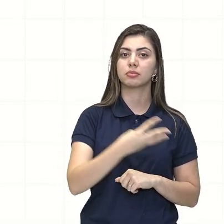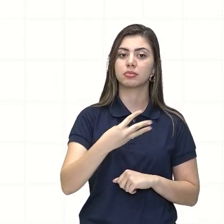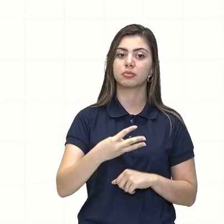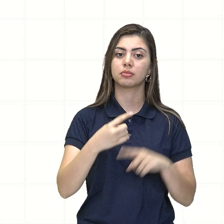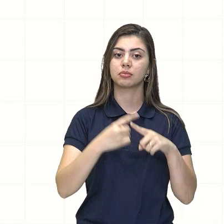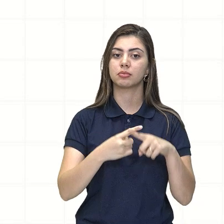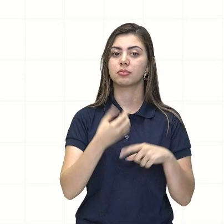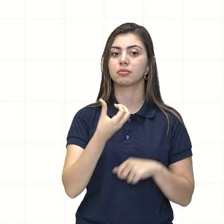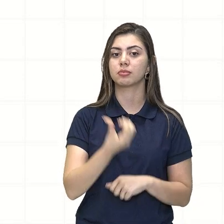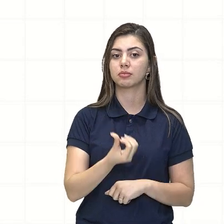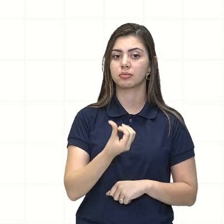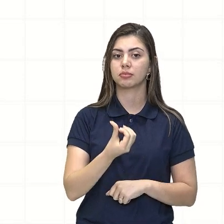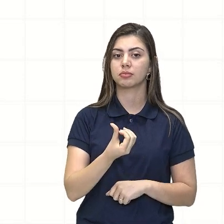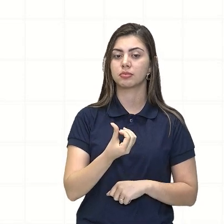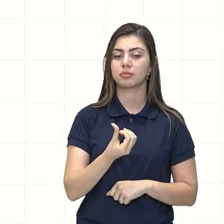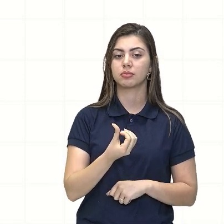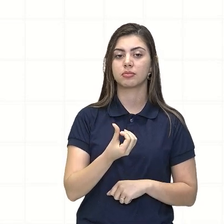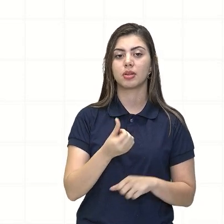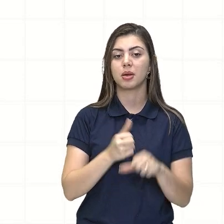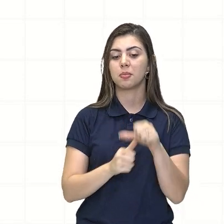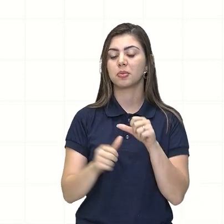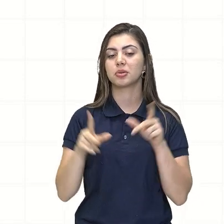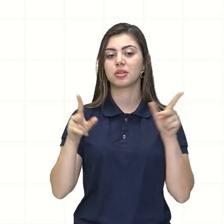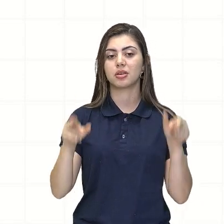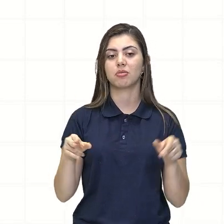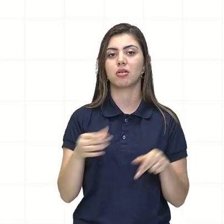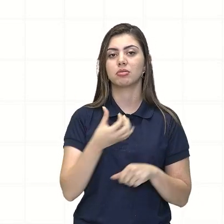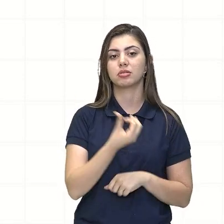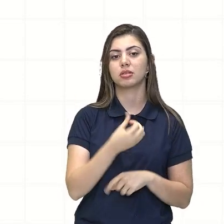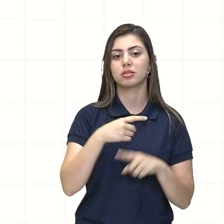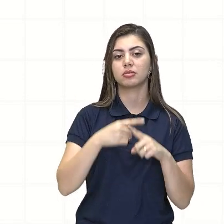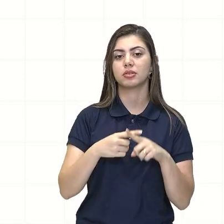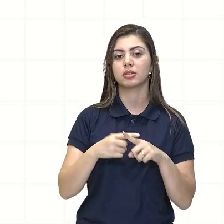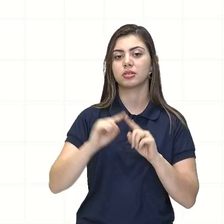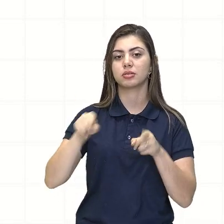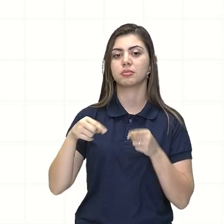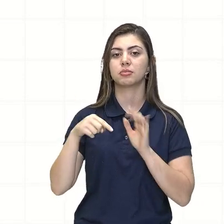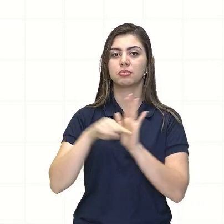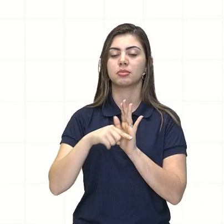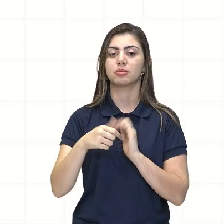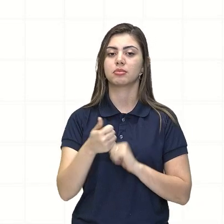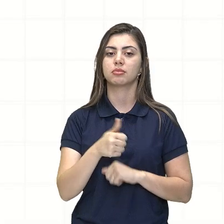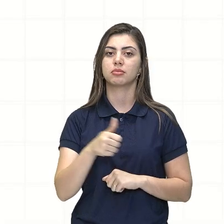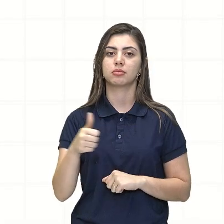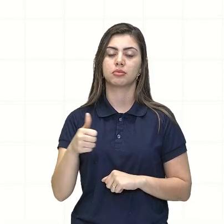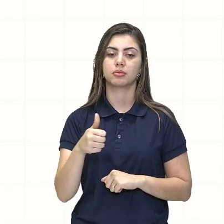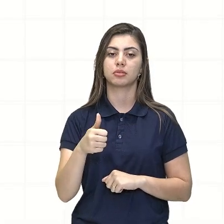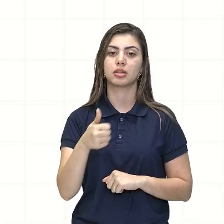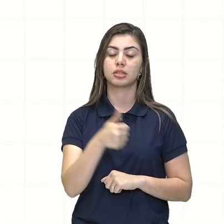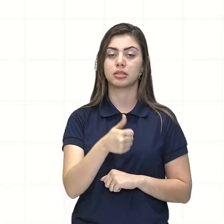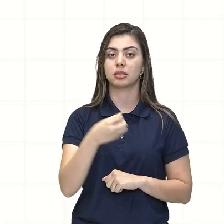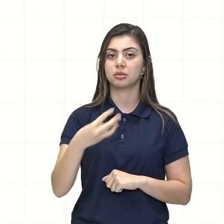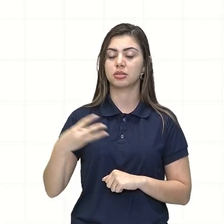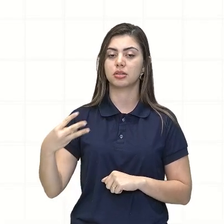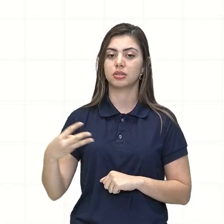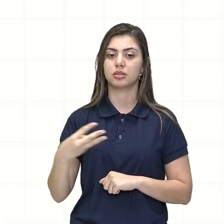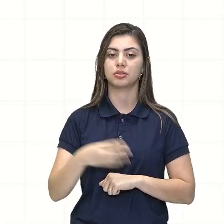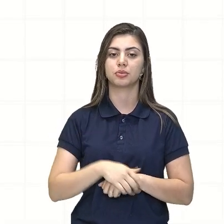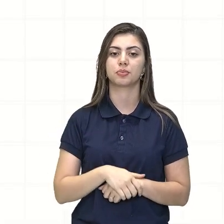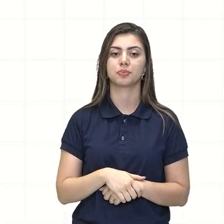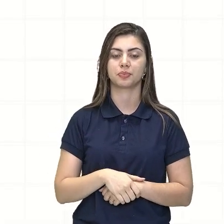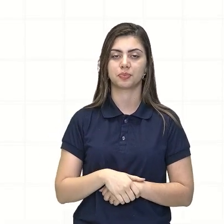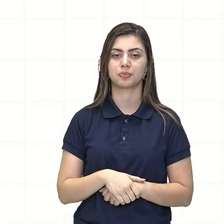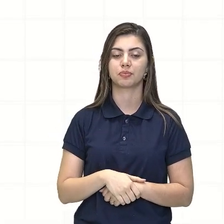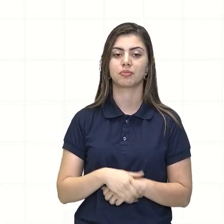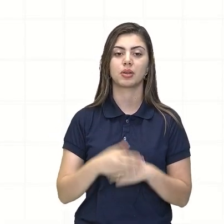vezes 6 é o mesmo do que 6 vezes menos 133.